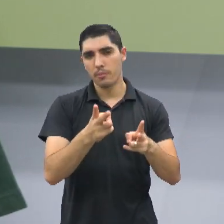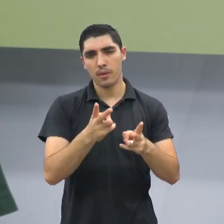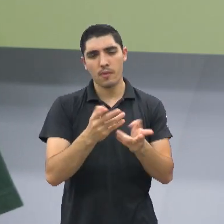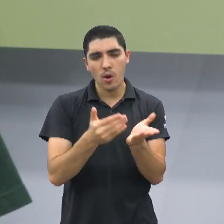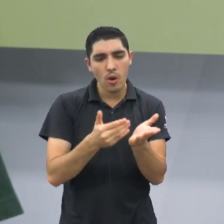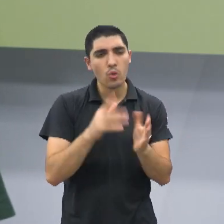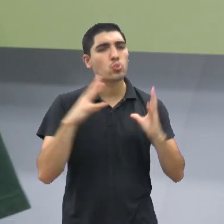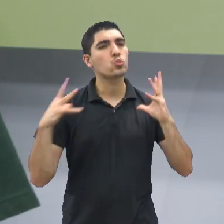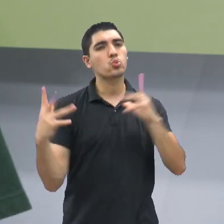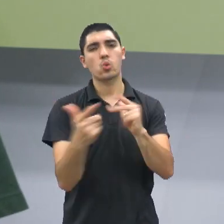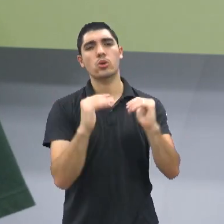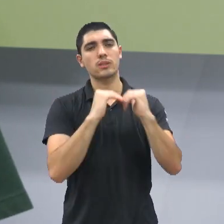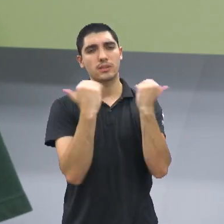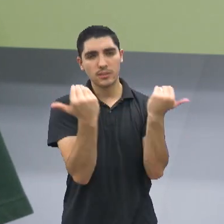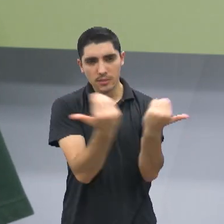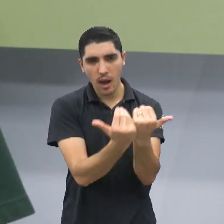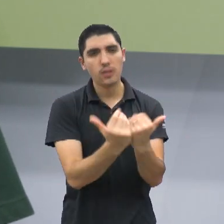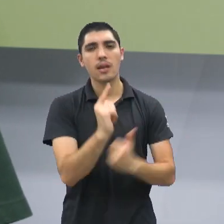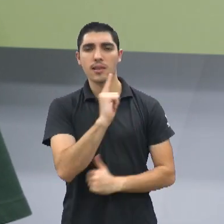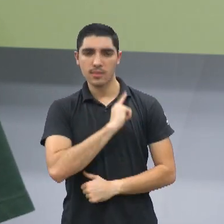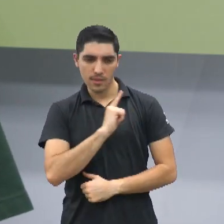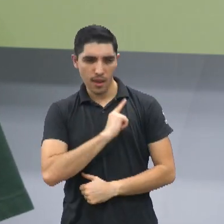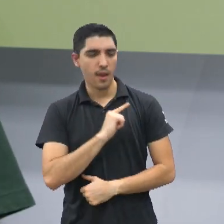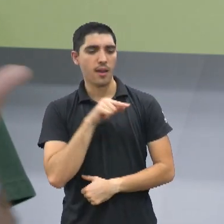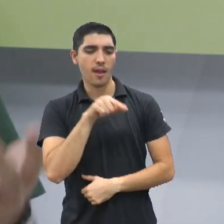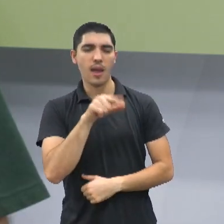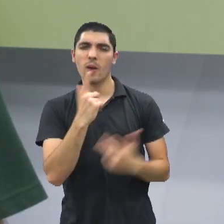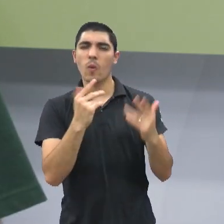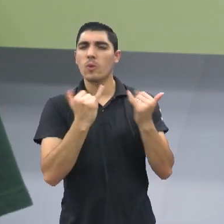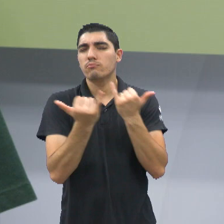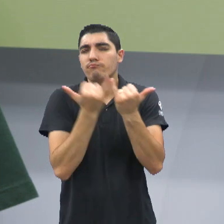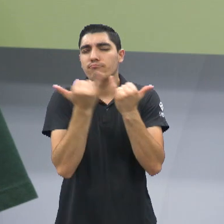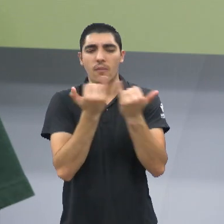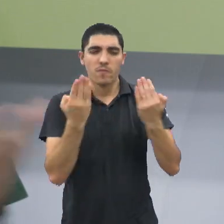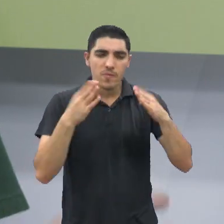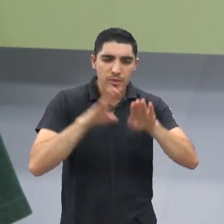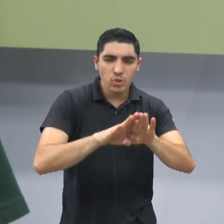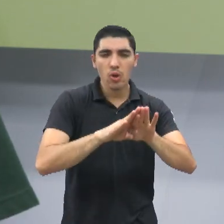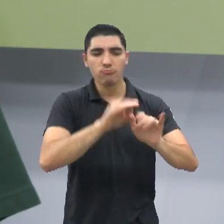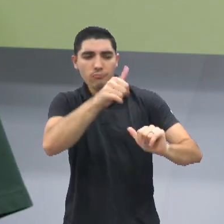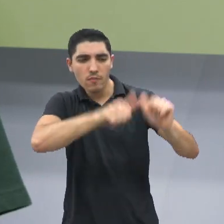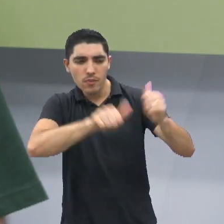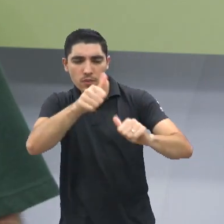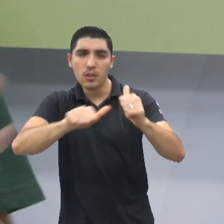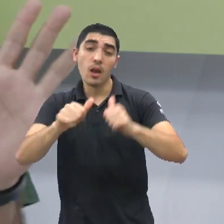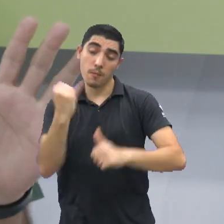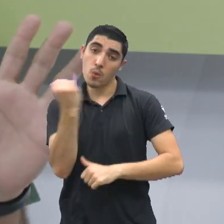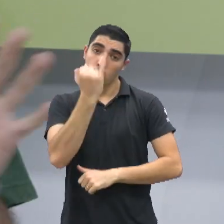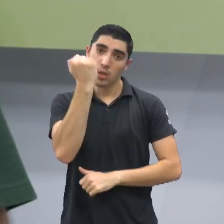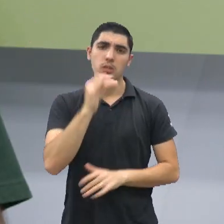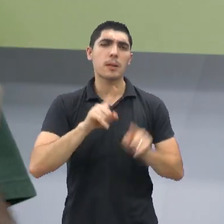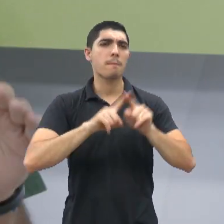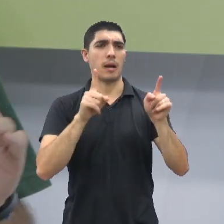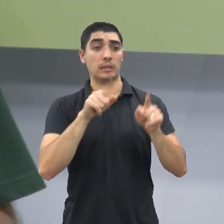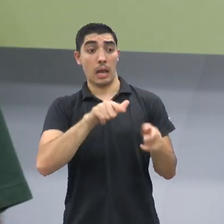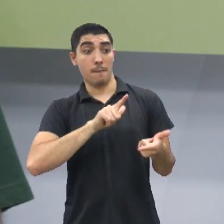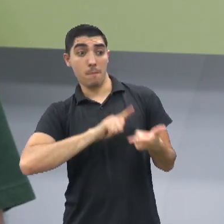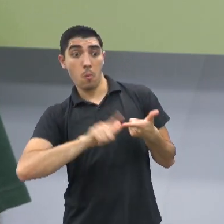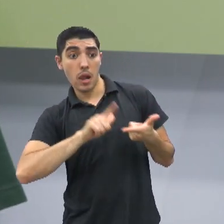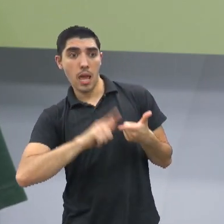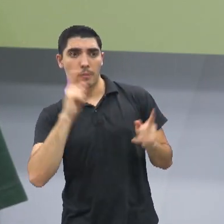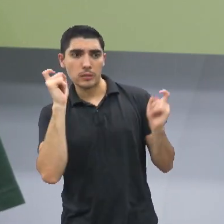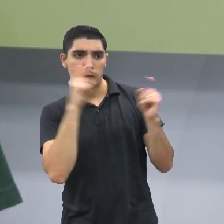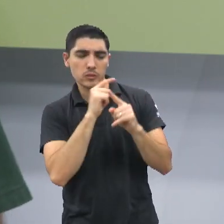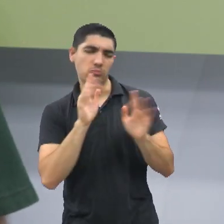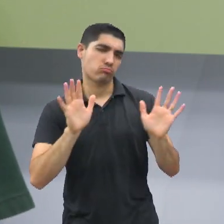estádios passam por esse por esse e essa vistoria enfim é necessária mas também nada que de complicado né